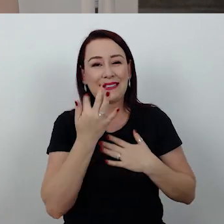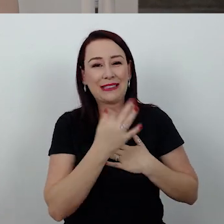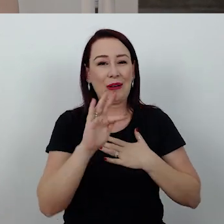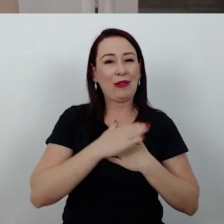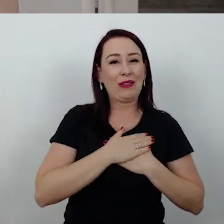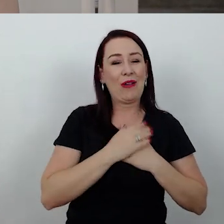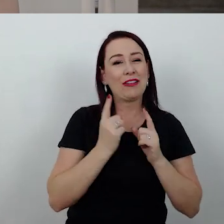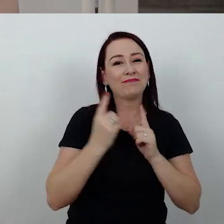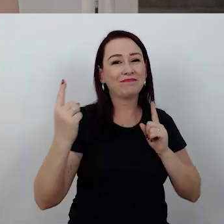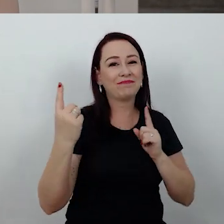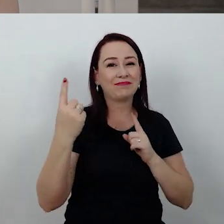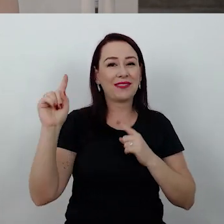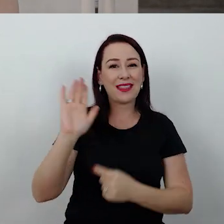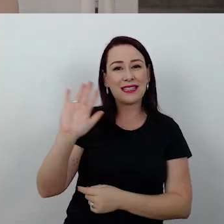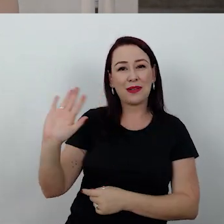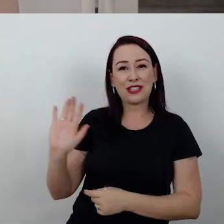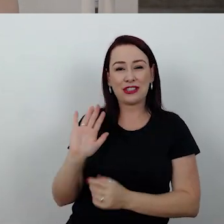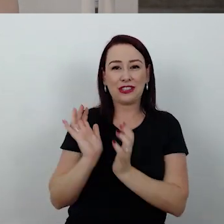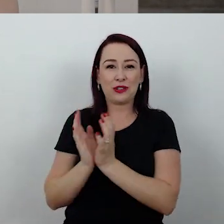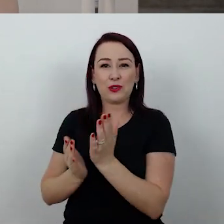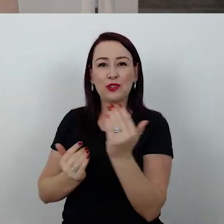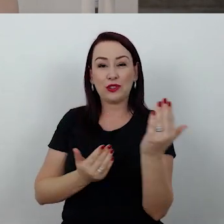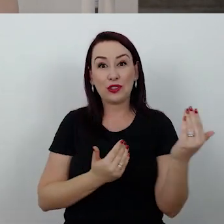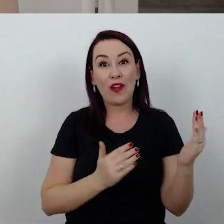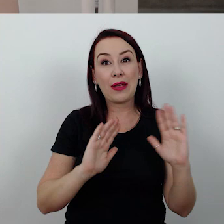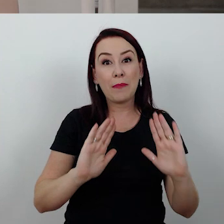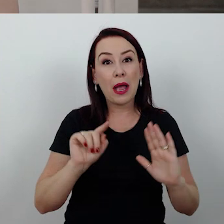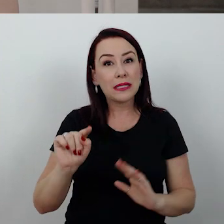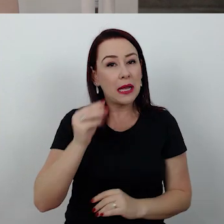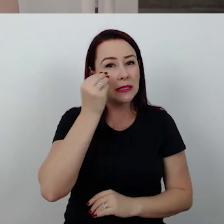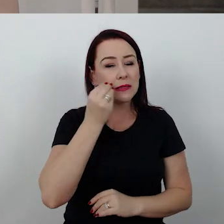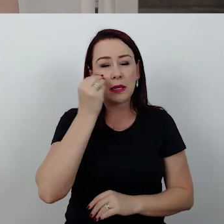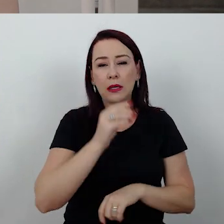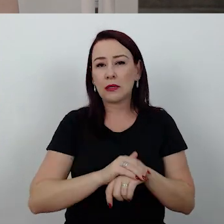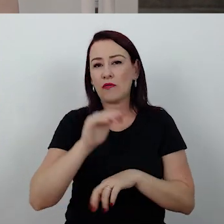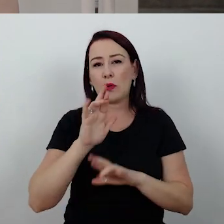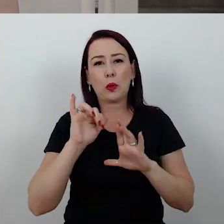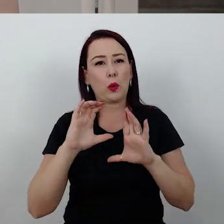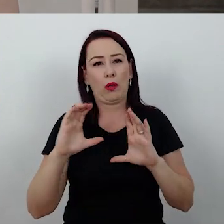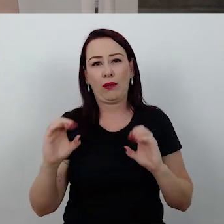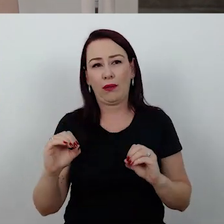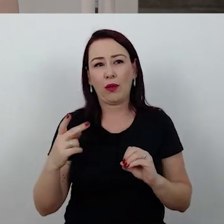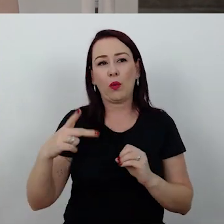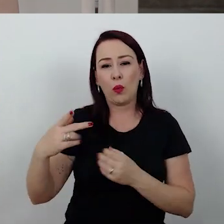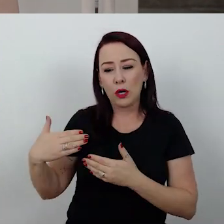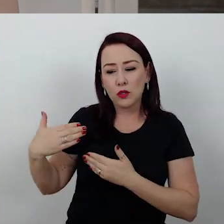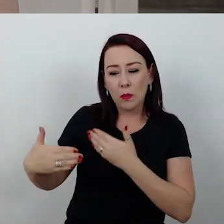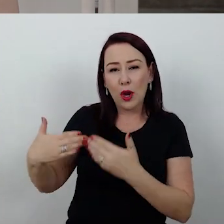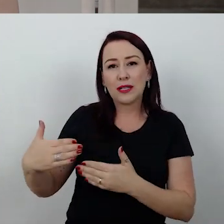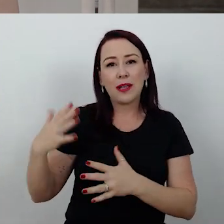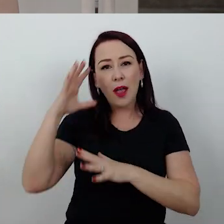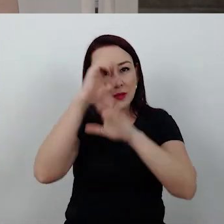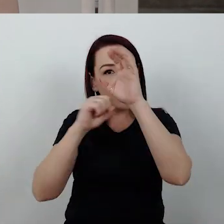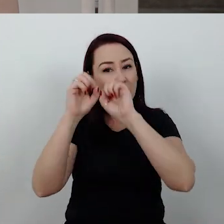se despedir desses meninos, se separar. E essa experiência foi muito rica, né, dentro de todo um processo